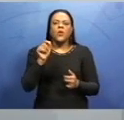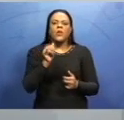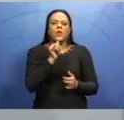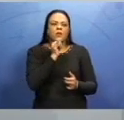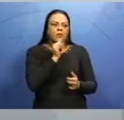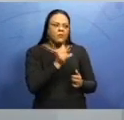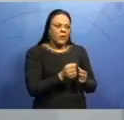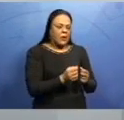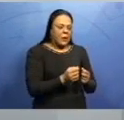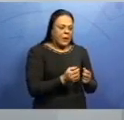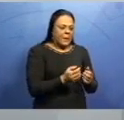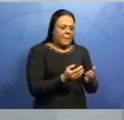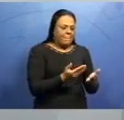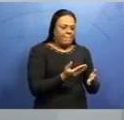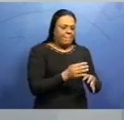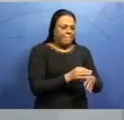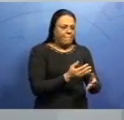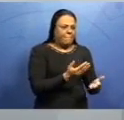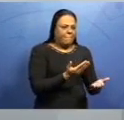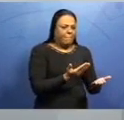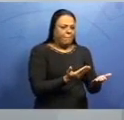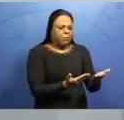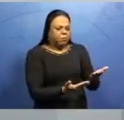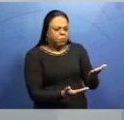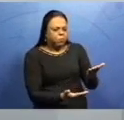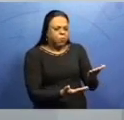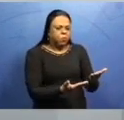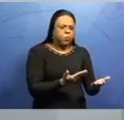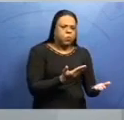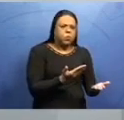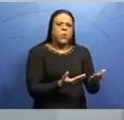Peso. Como que eu meço o peso de alguma coisa?